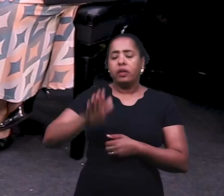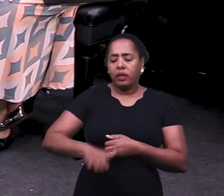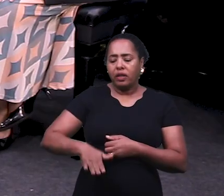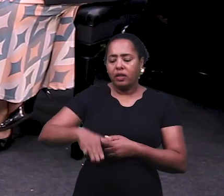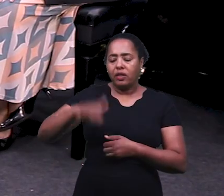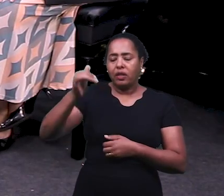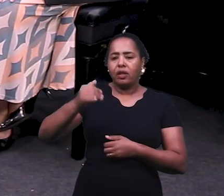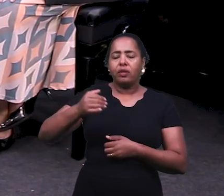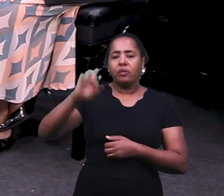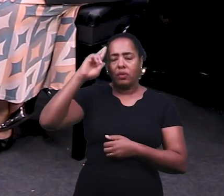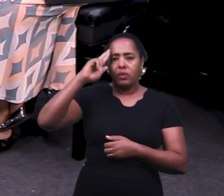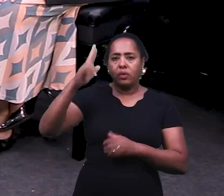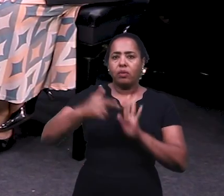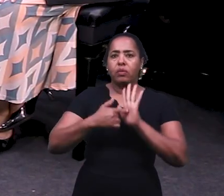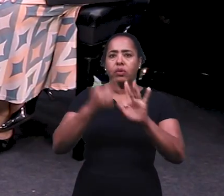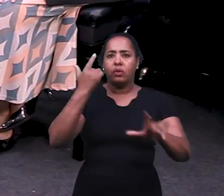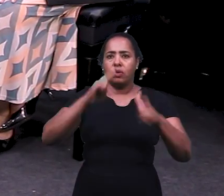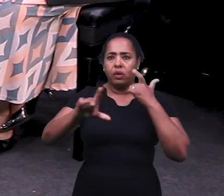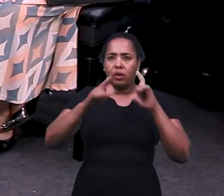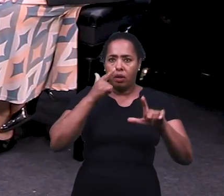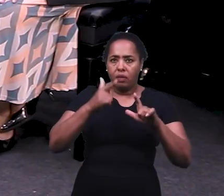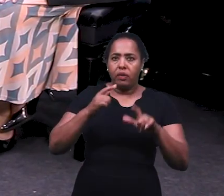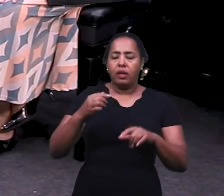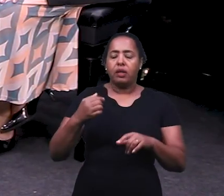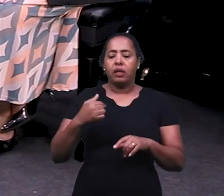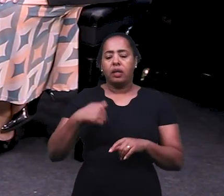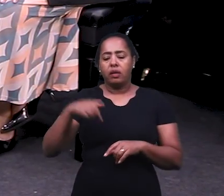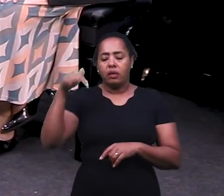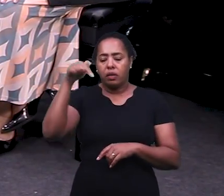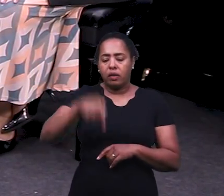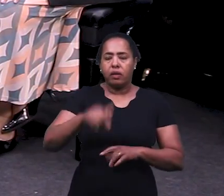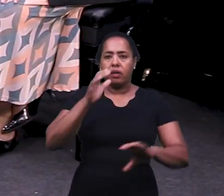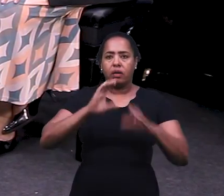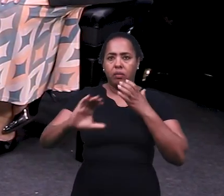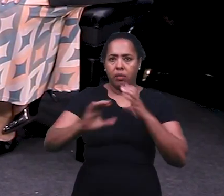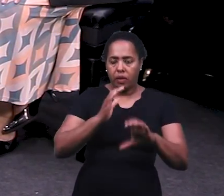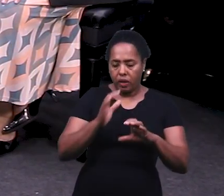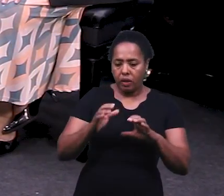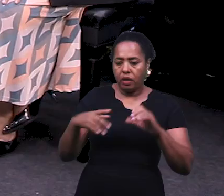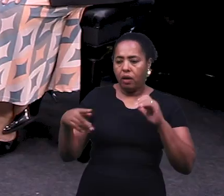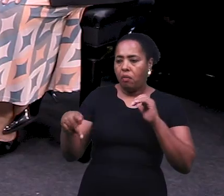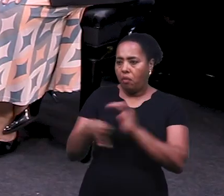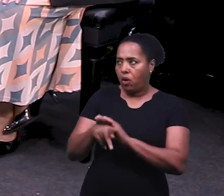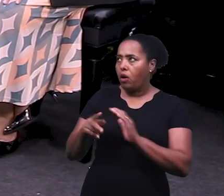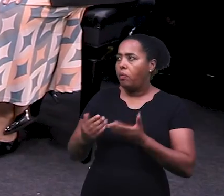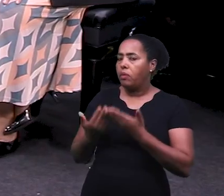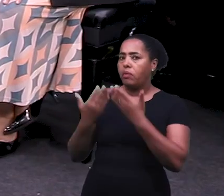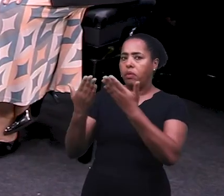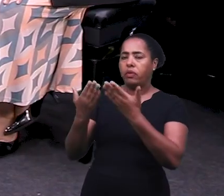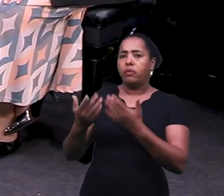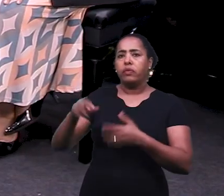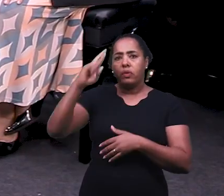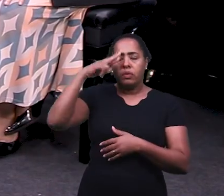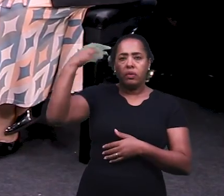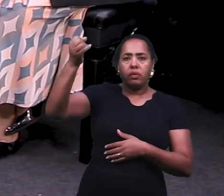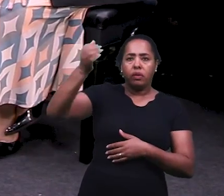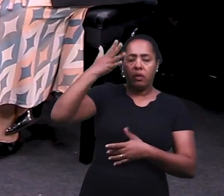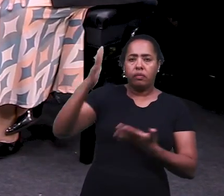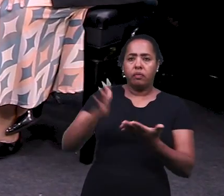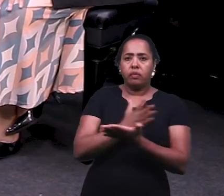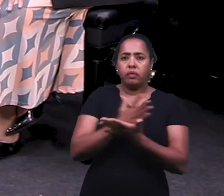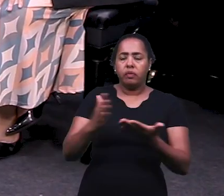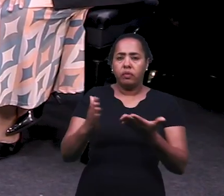desde criança, igual eu falei, o Senhor fala que eu sou uma levita e que eu estaria aqui para cantar, né, para